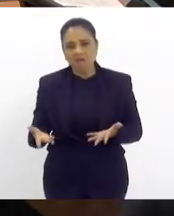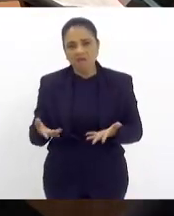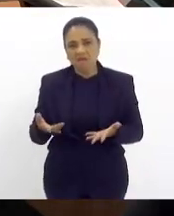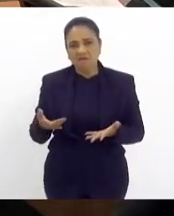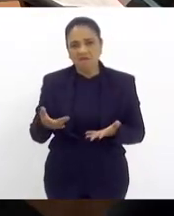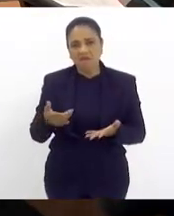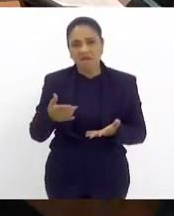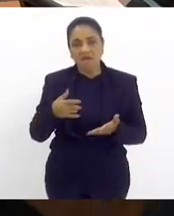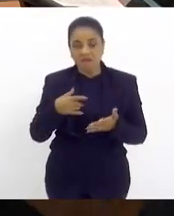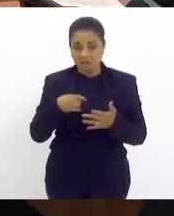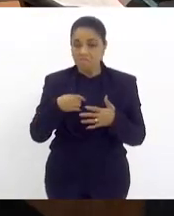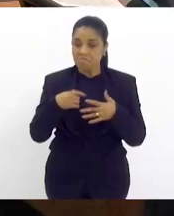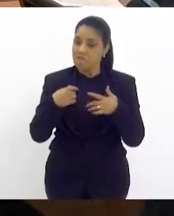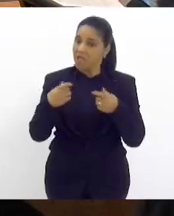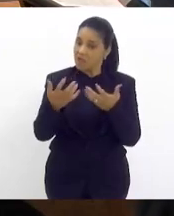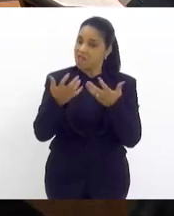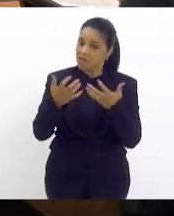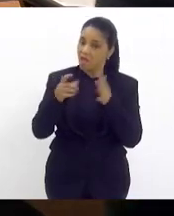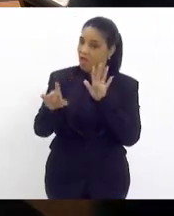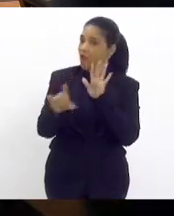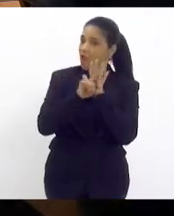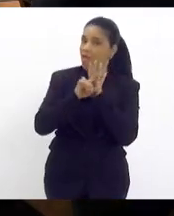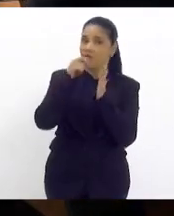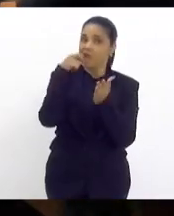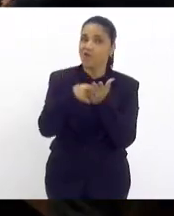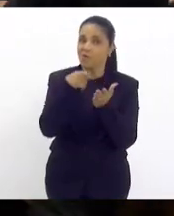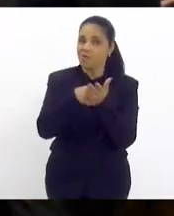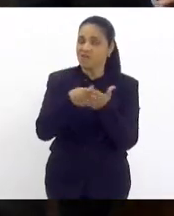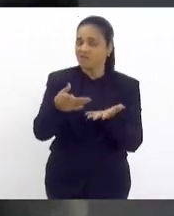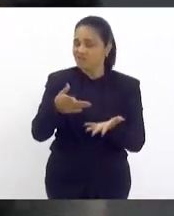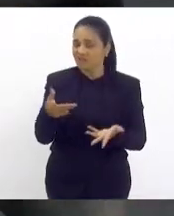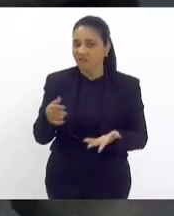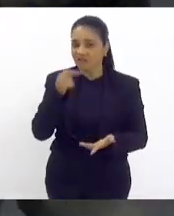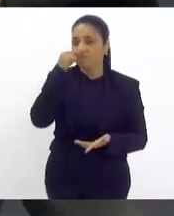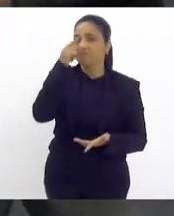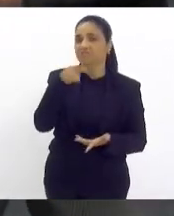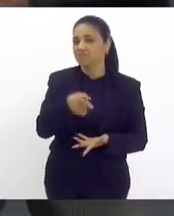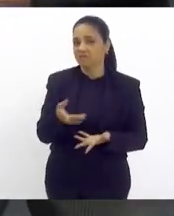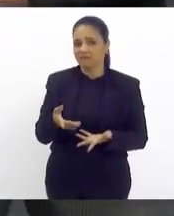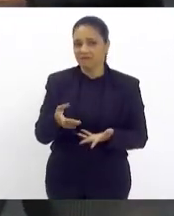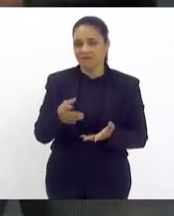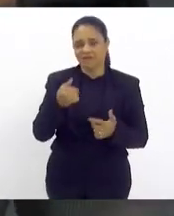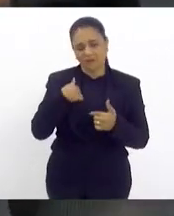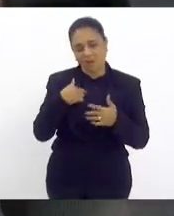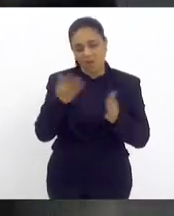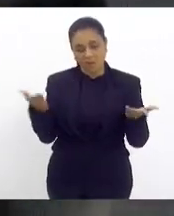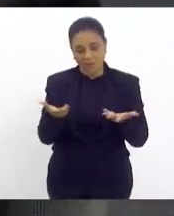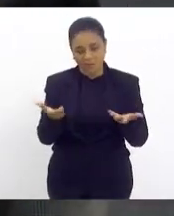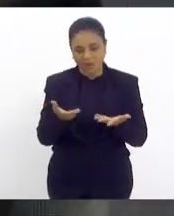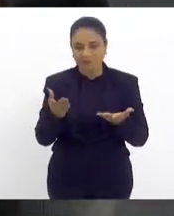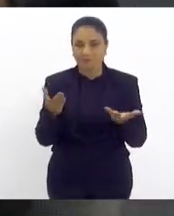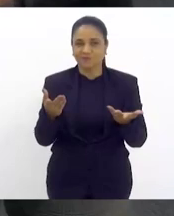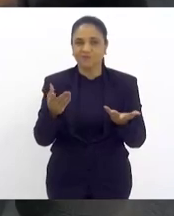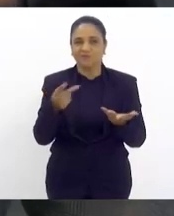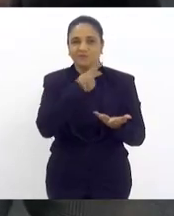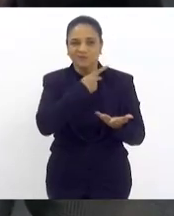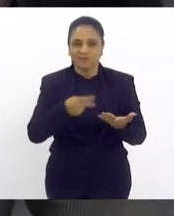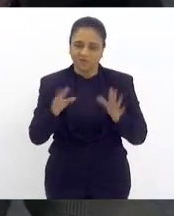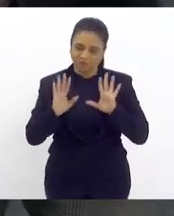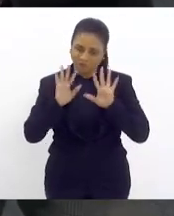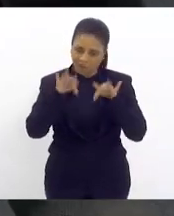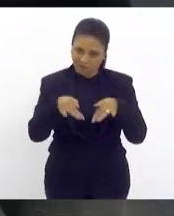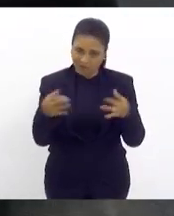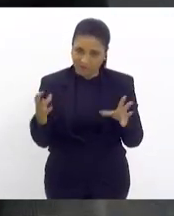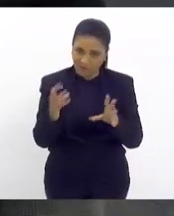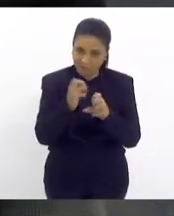quer que a lei seja cumprida ele se acha Mas então Presidente para concluir e não ocupar mais é só para dizer isso